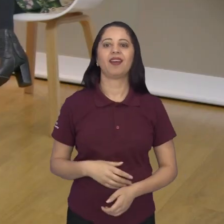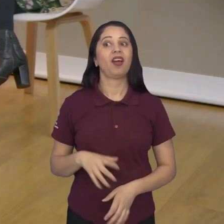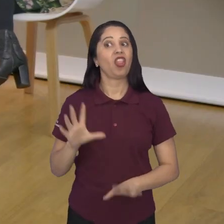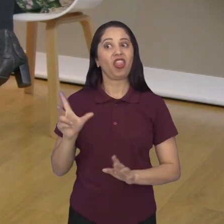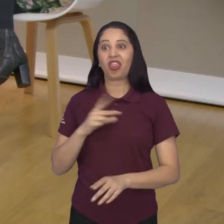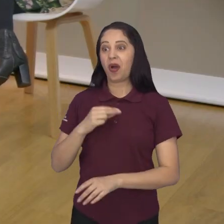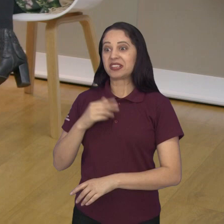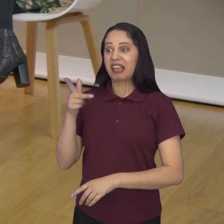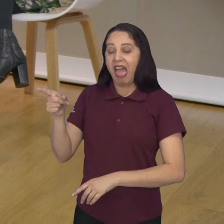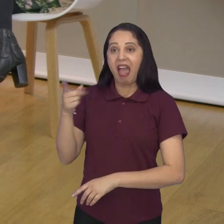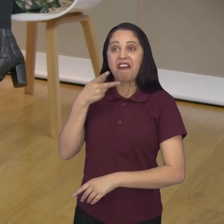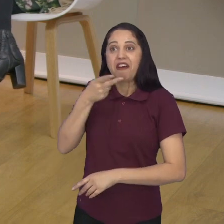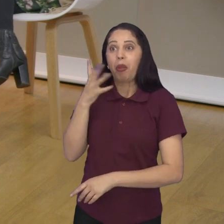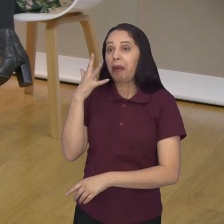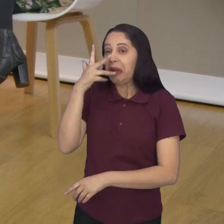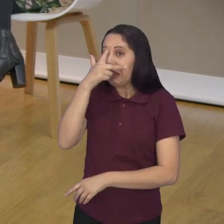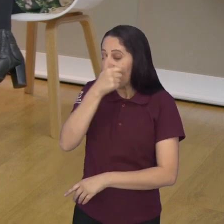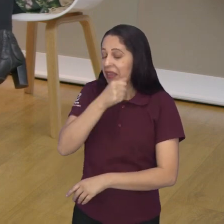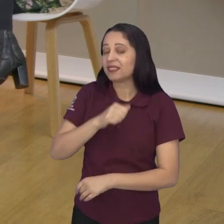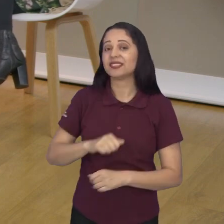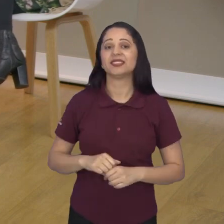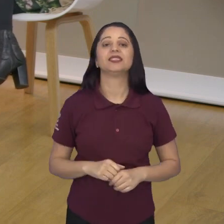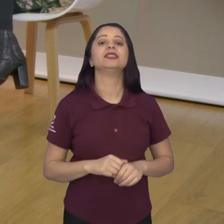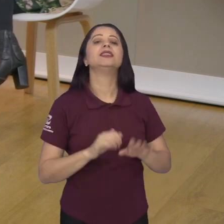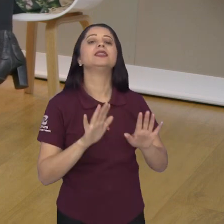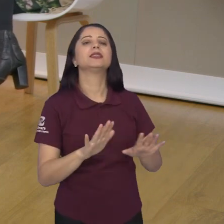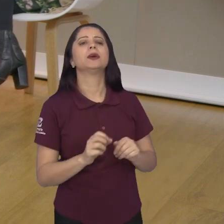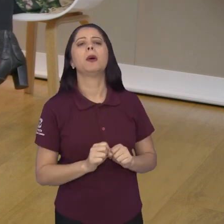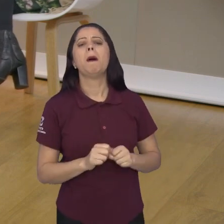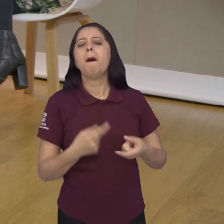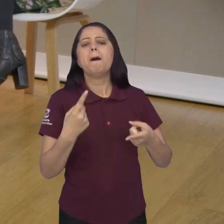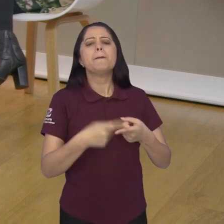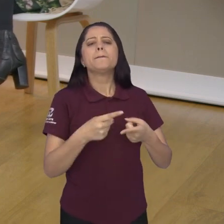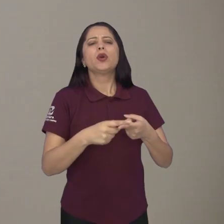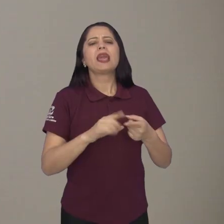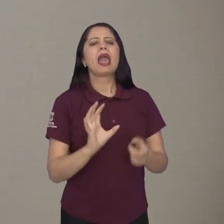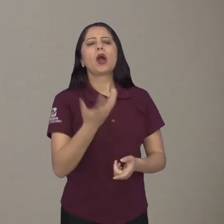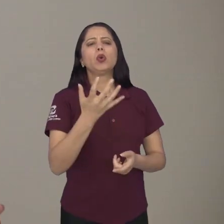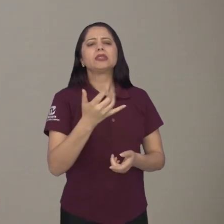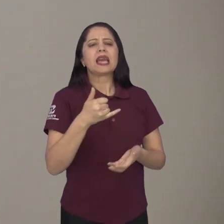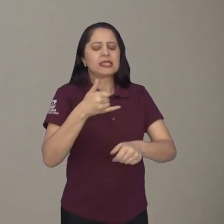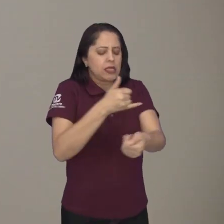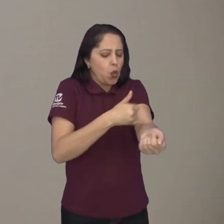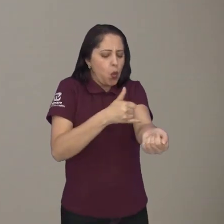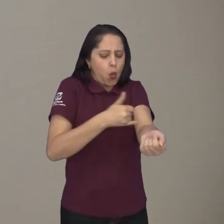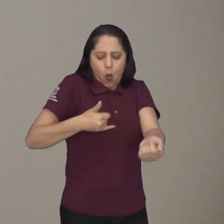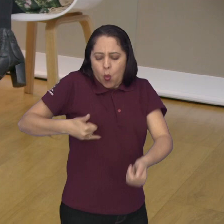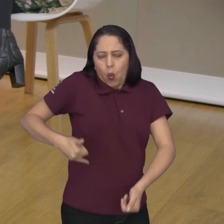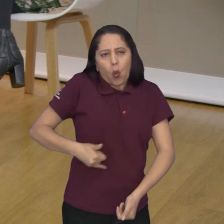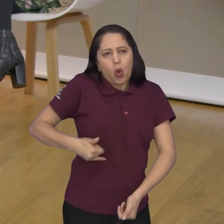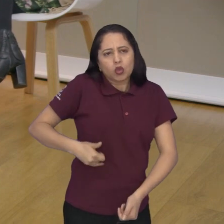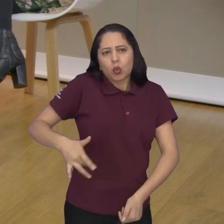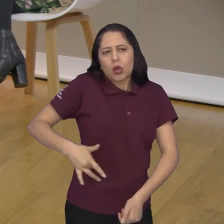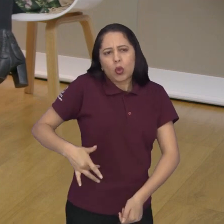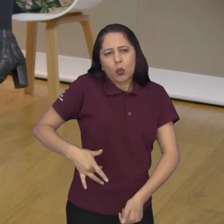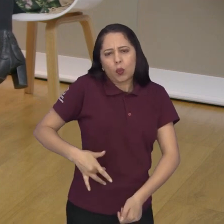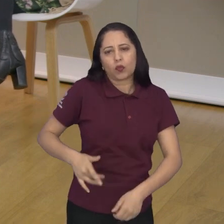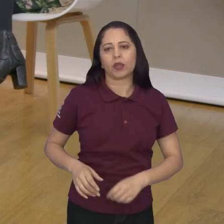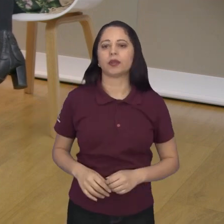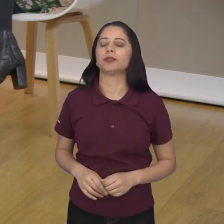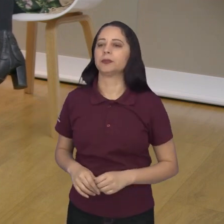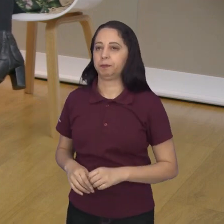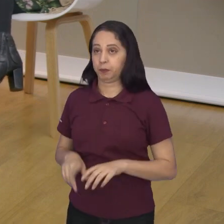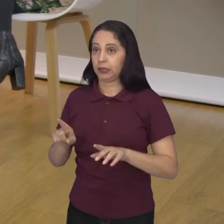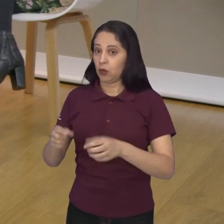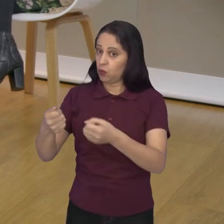doutora? Eu achei lindo o que ela falou. Lindo, né? Muito bacana. Bom, o que pode provocar essa gordura no fígado? Vou pegar um